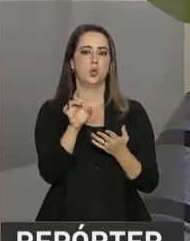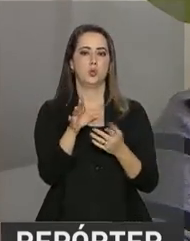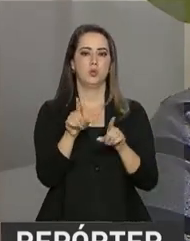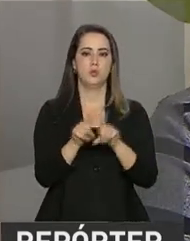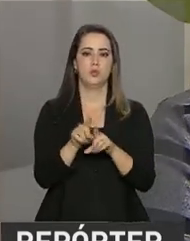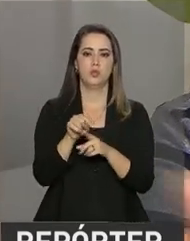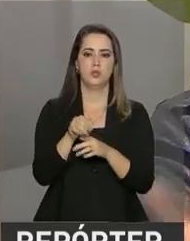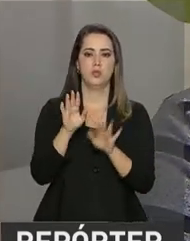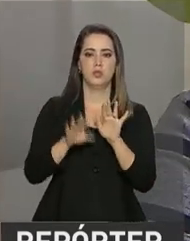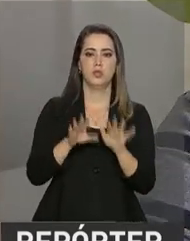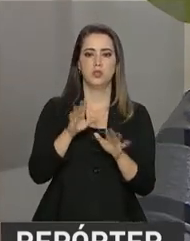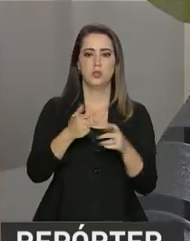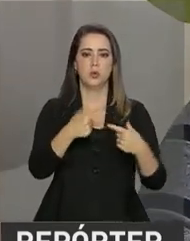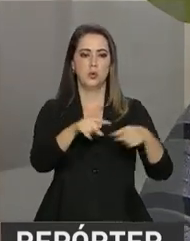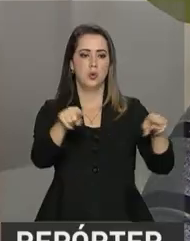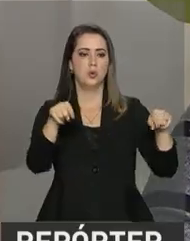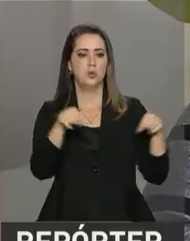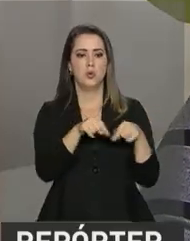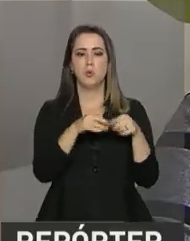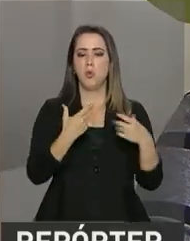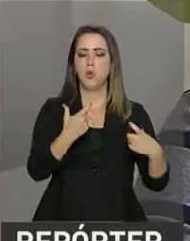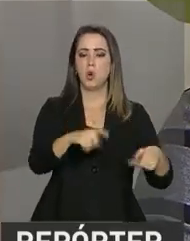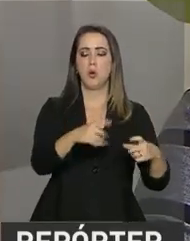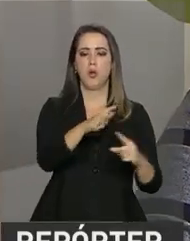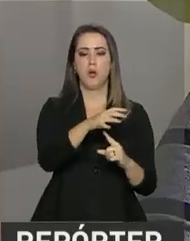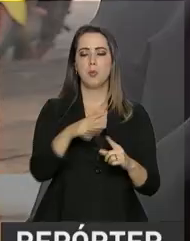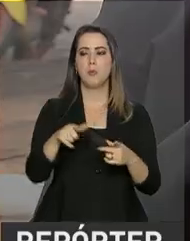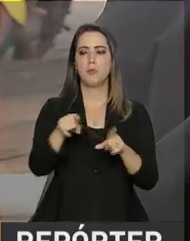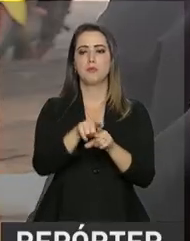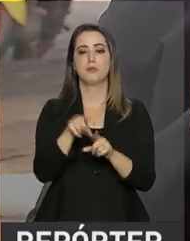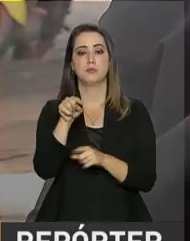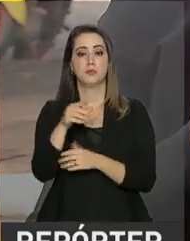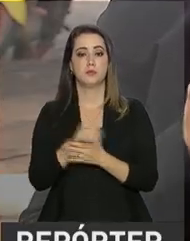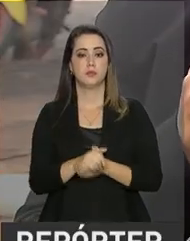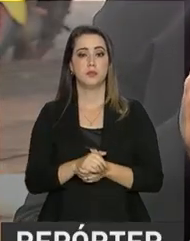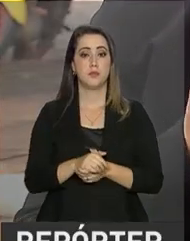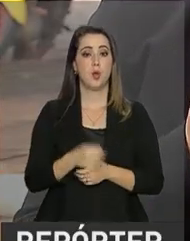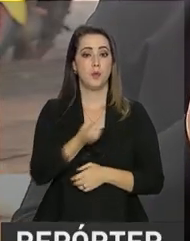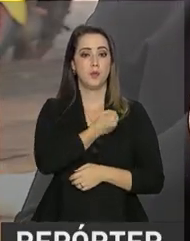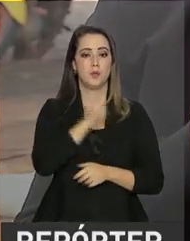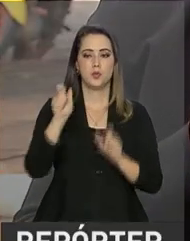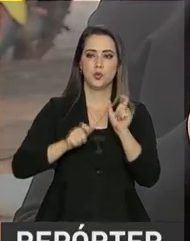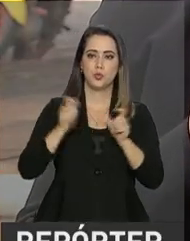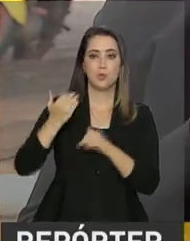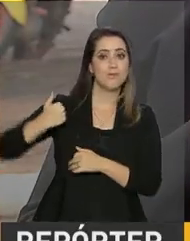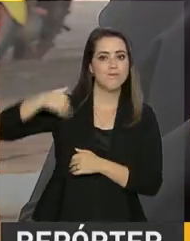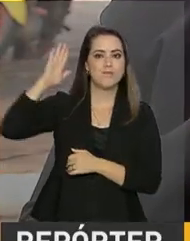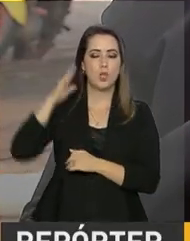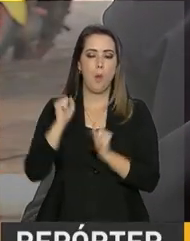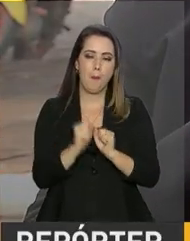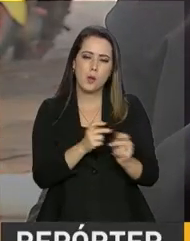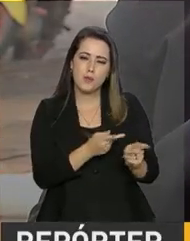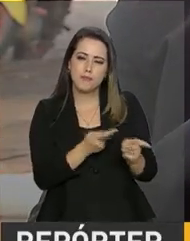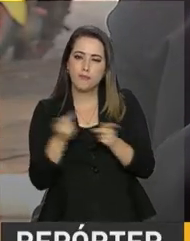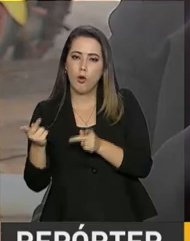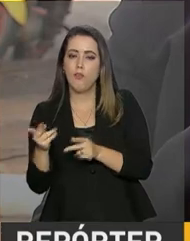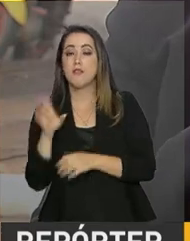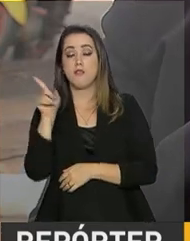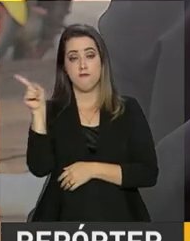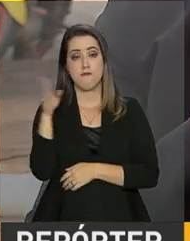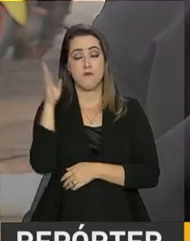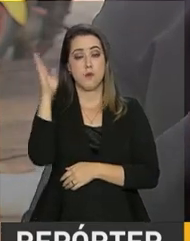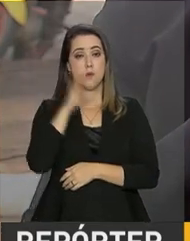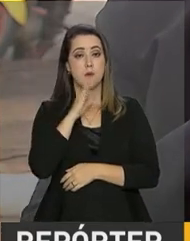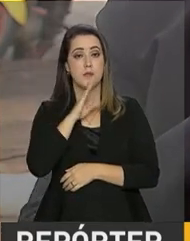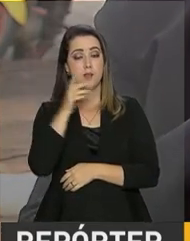eles é o arco do triunfo e pronto e para que um número maior de pessoas têm a oportunidade de conhecer